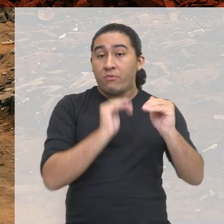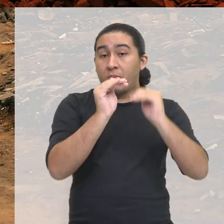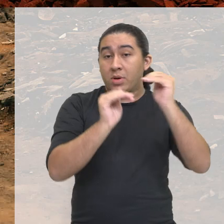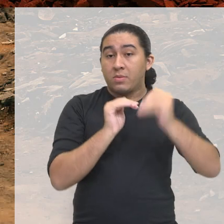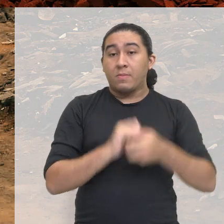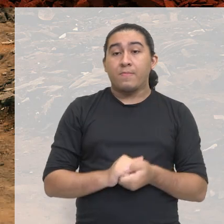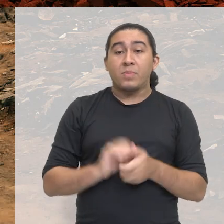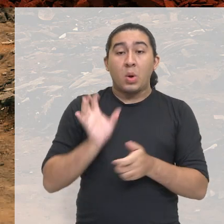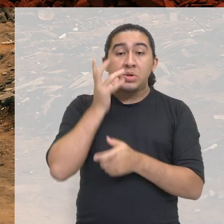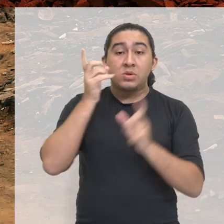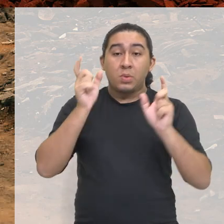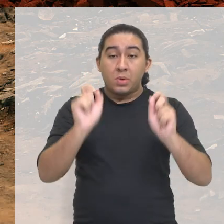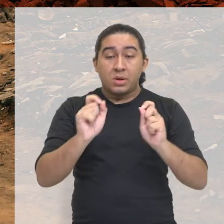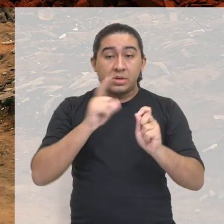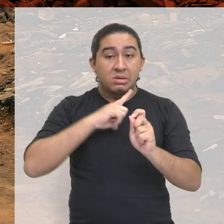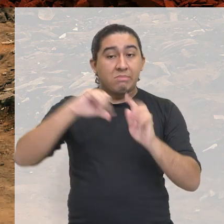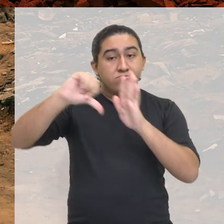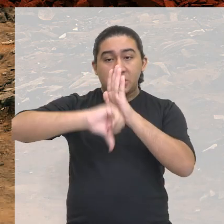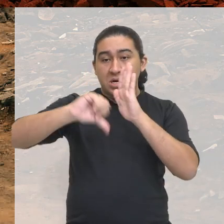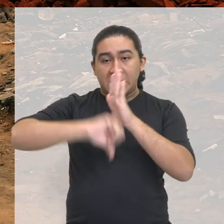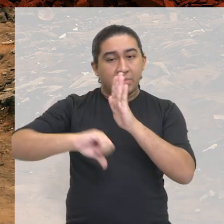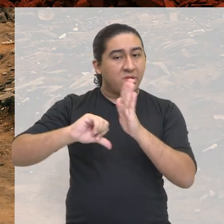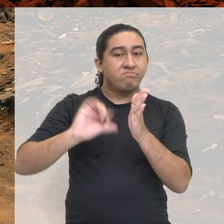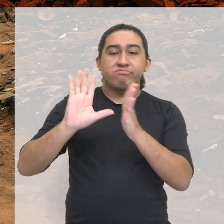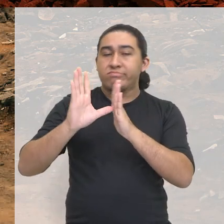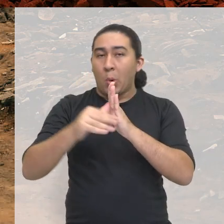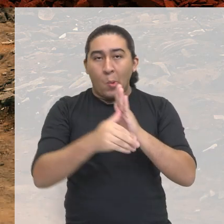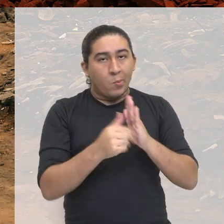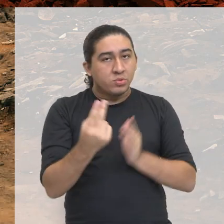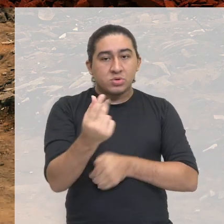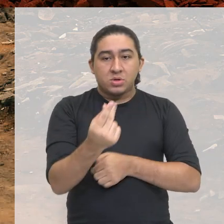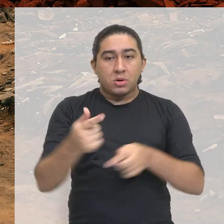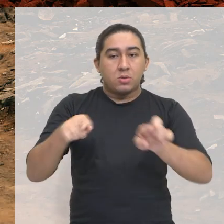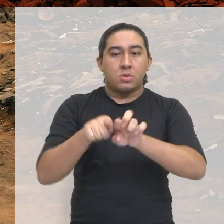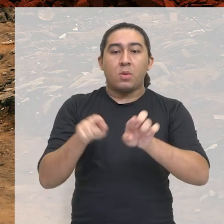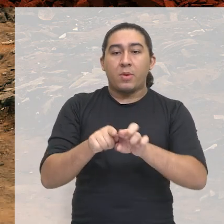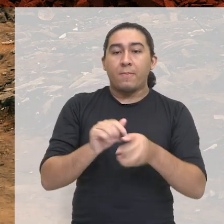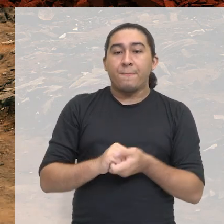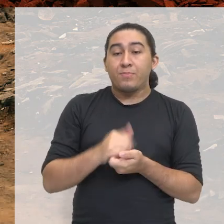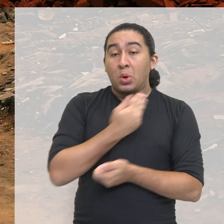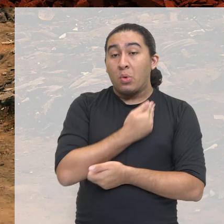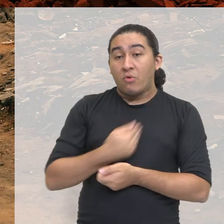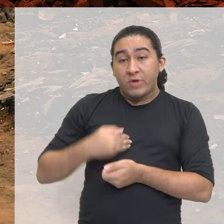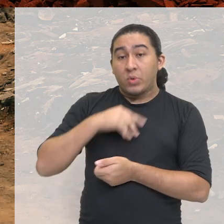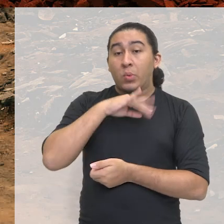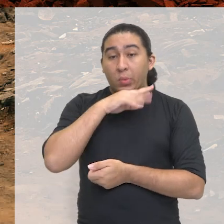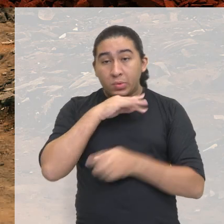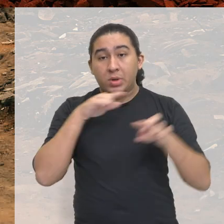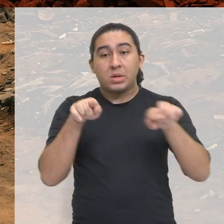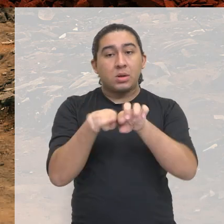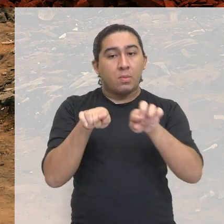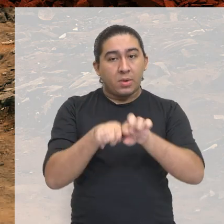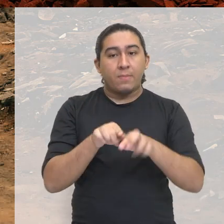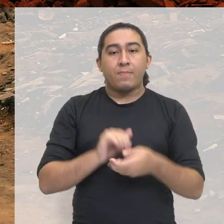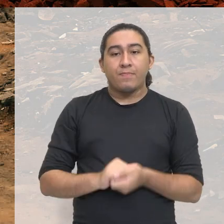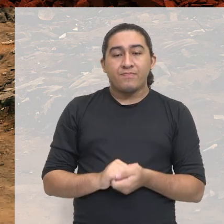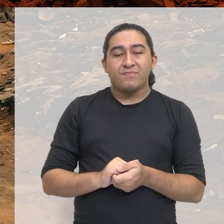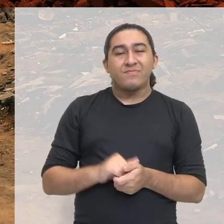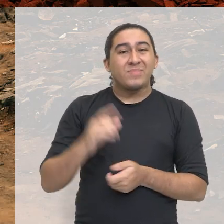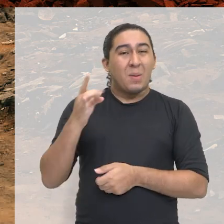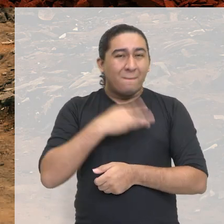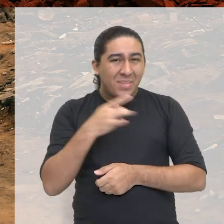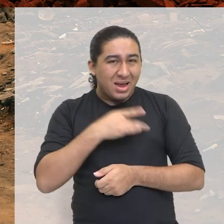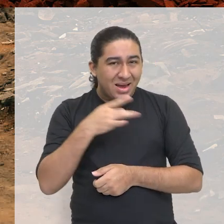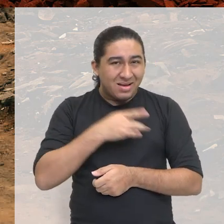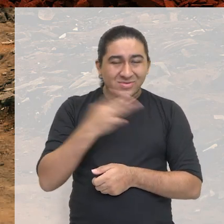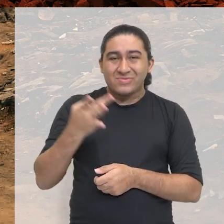em que haverá a corrupção, infelizmente, a má gestão e a contínua insegurança vão limitar o